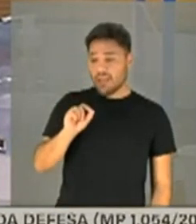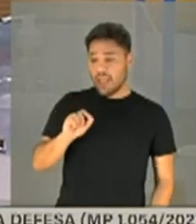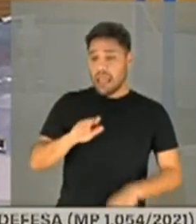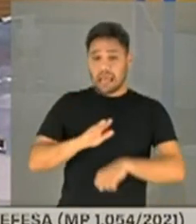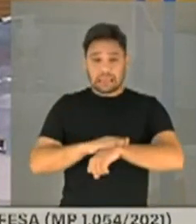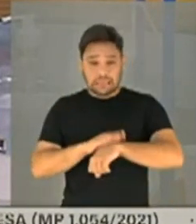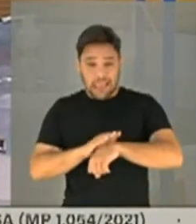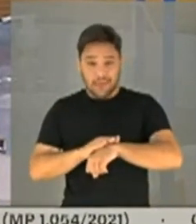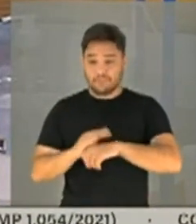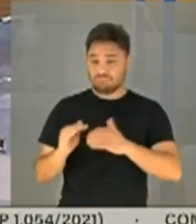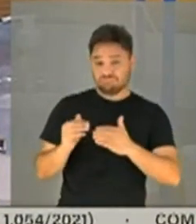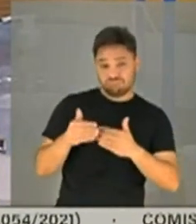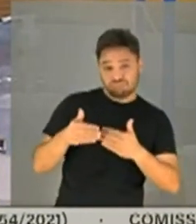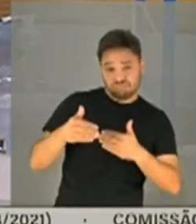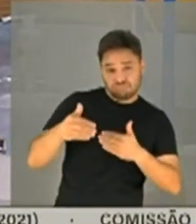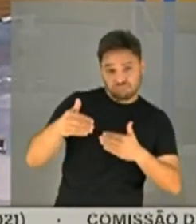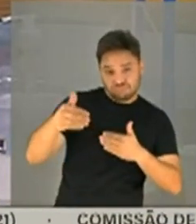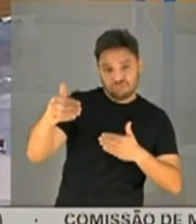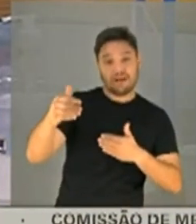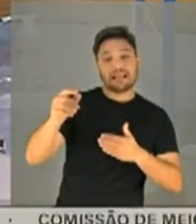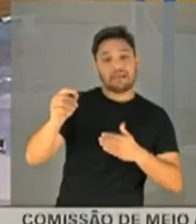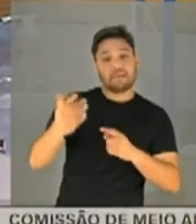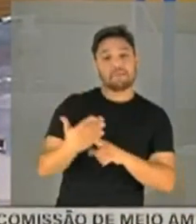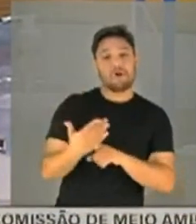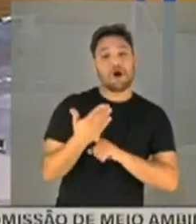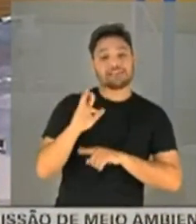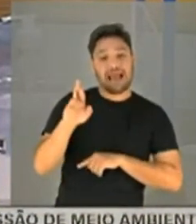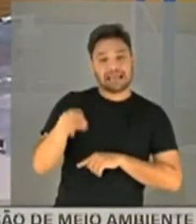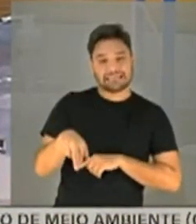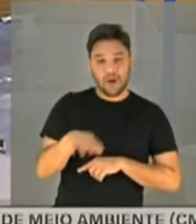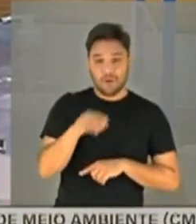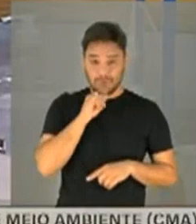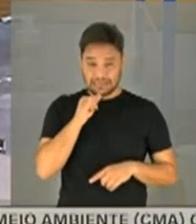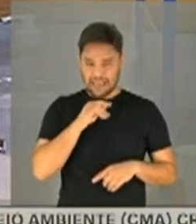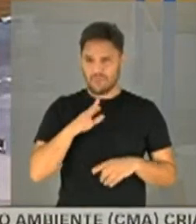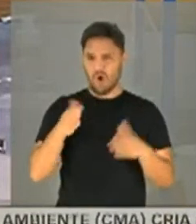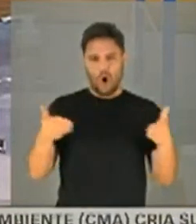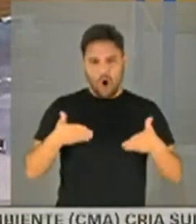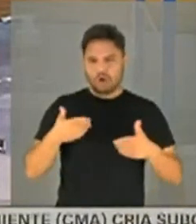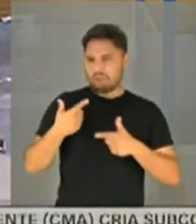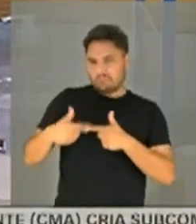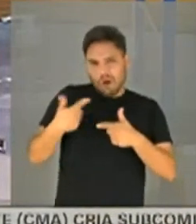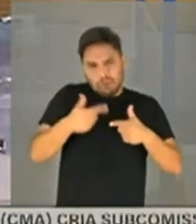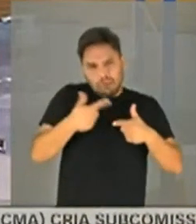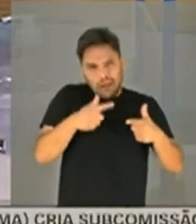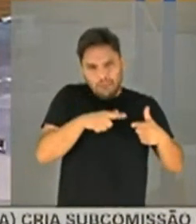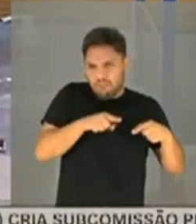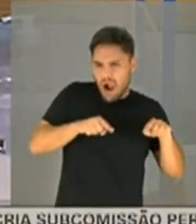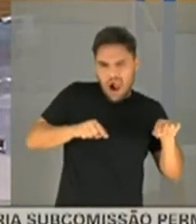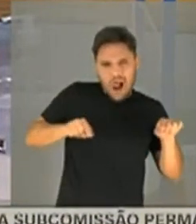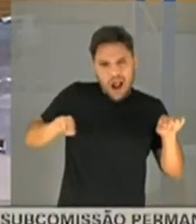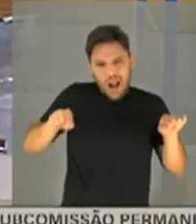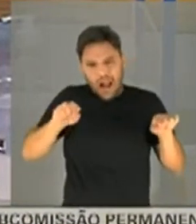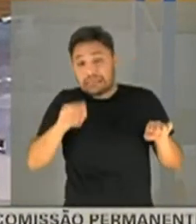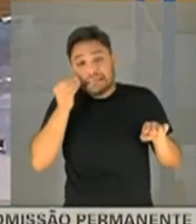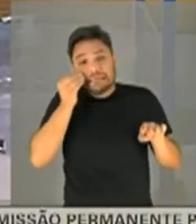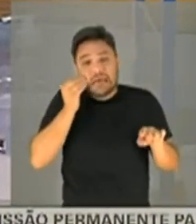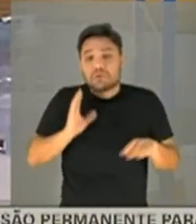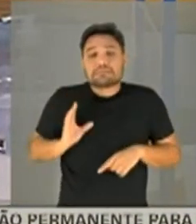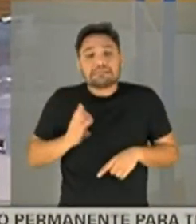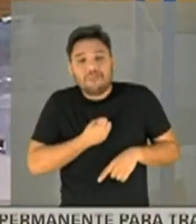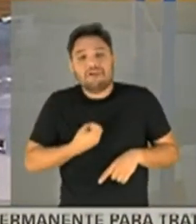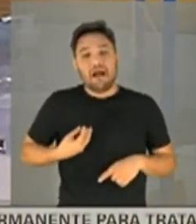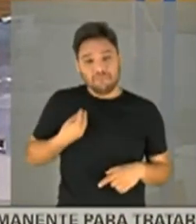tempo é o senhor da razão. A gente está no meio de um furacão. Cada um fazendo o que pode para salvar